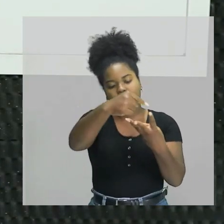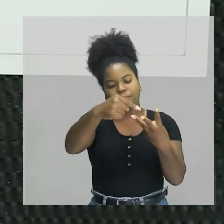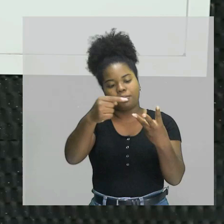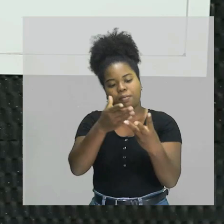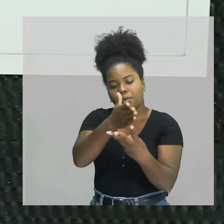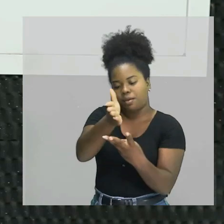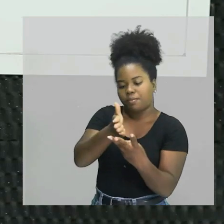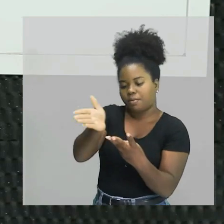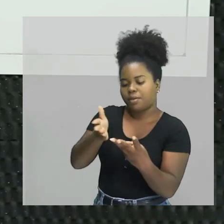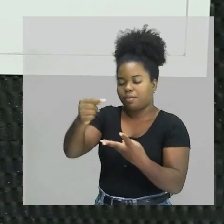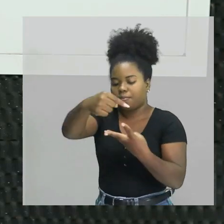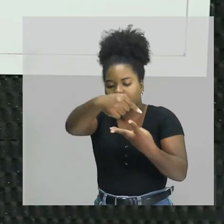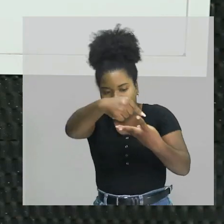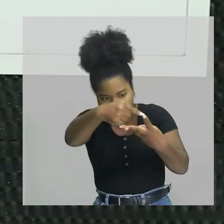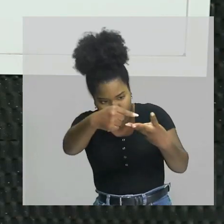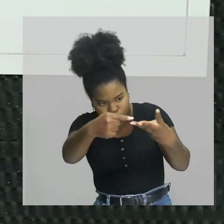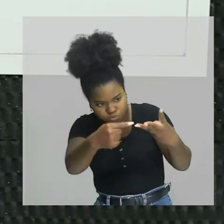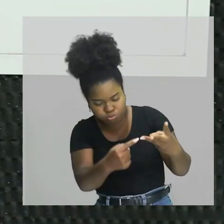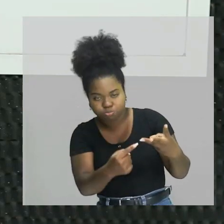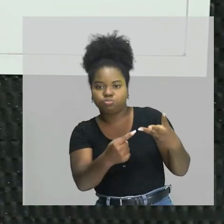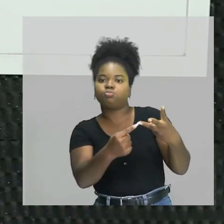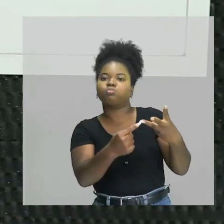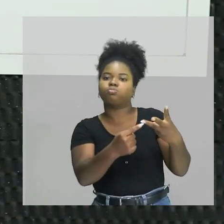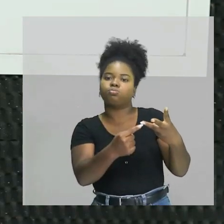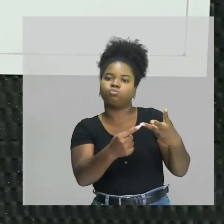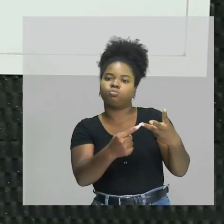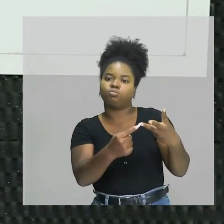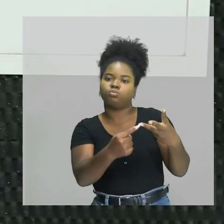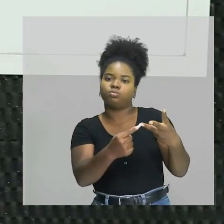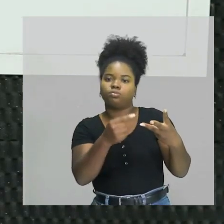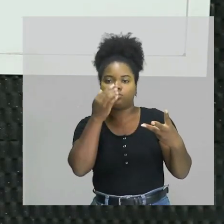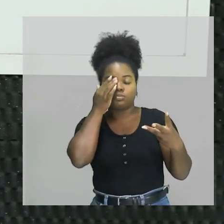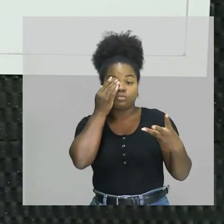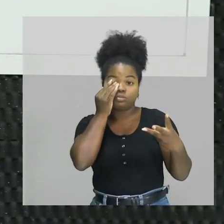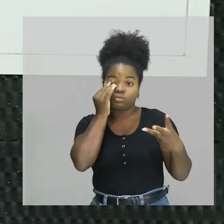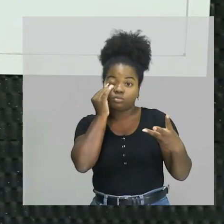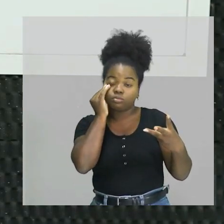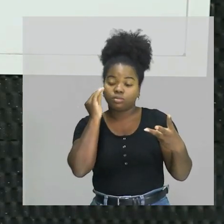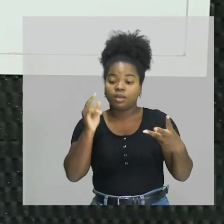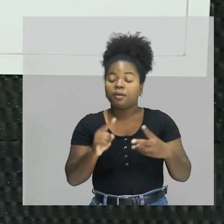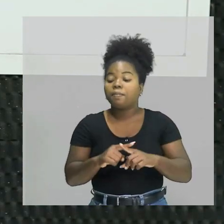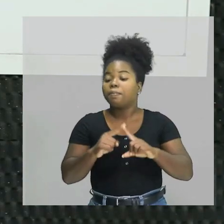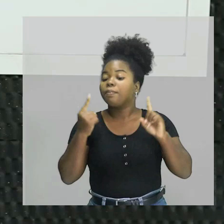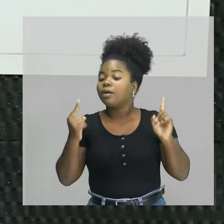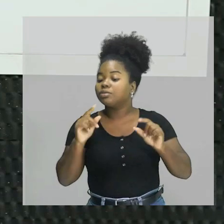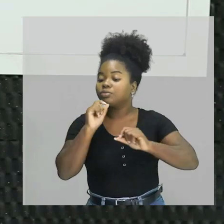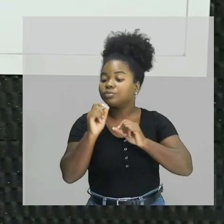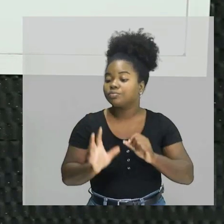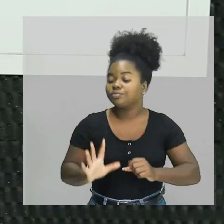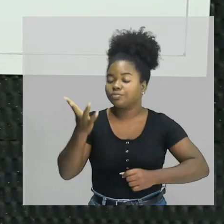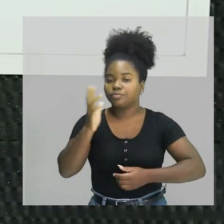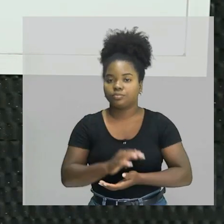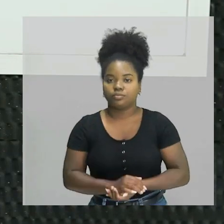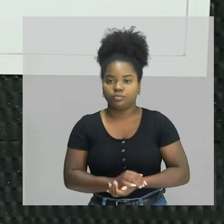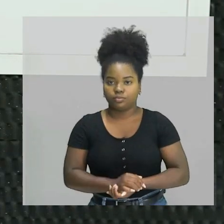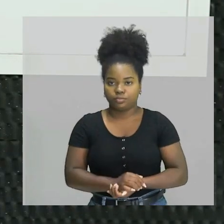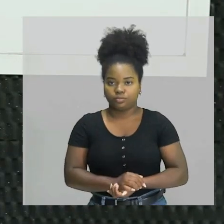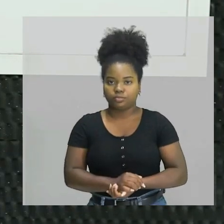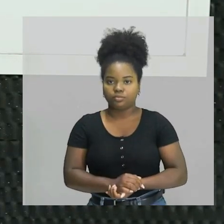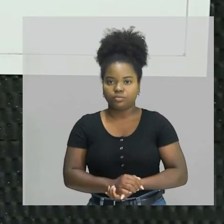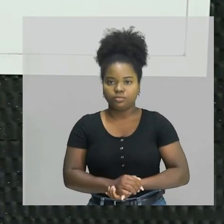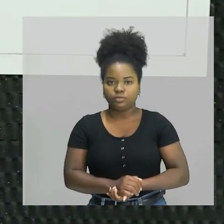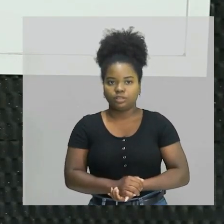partes, esse quarto de círculo foi dividido em 3 fatias iguais. Só, galera, é o seguinte, a